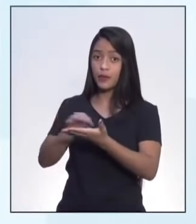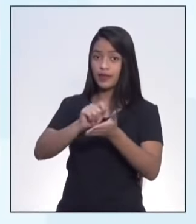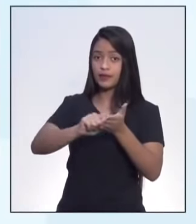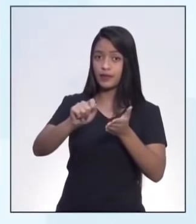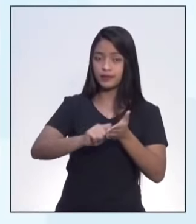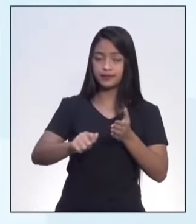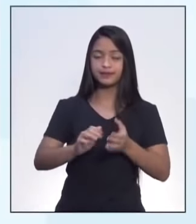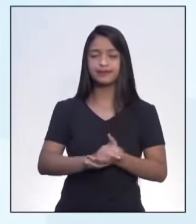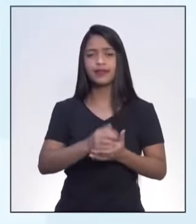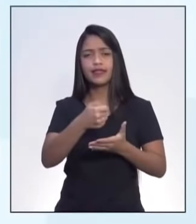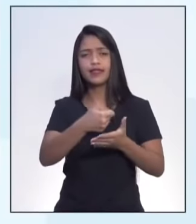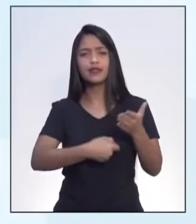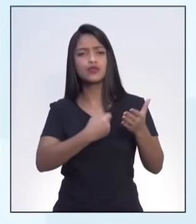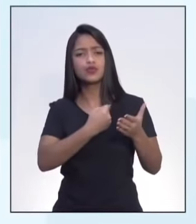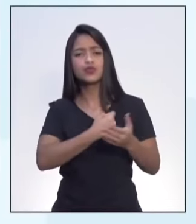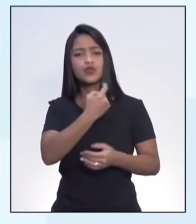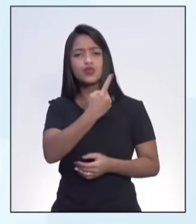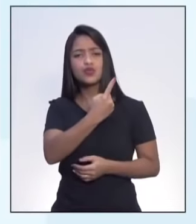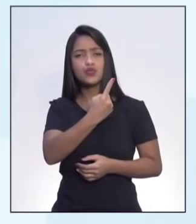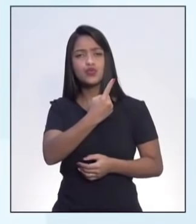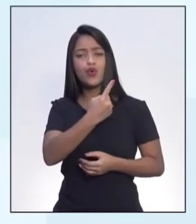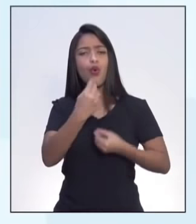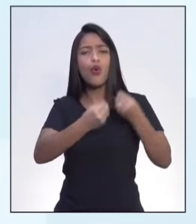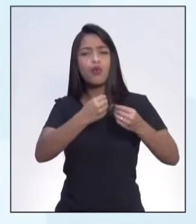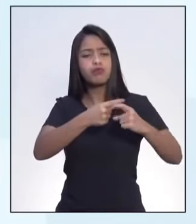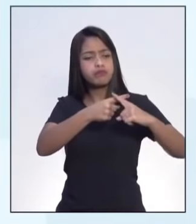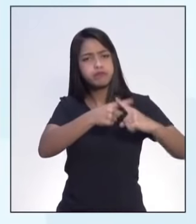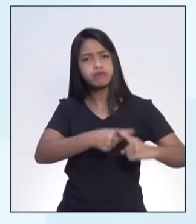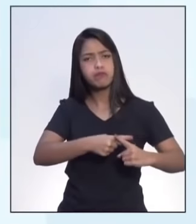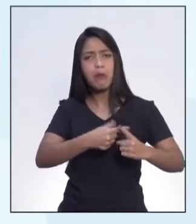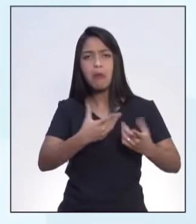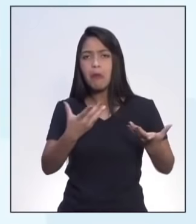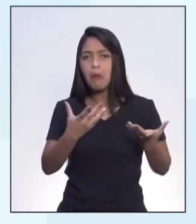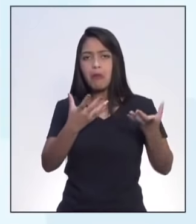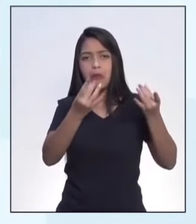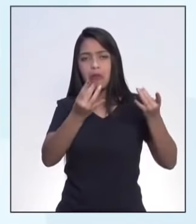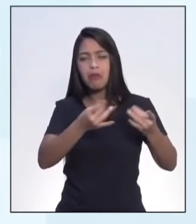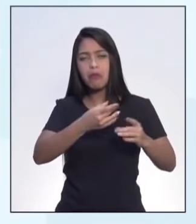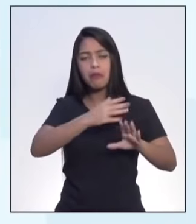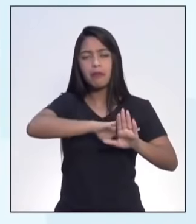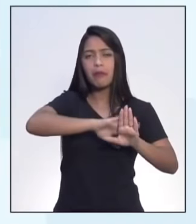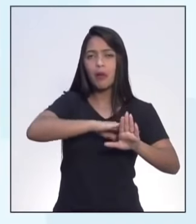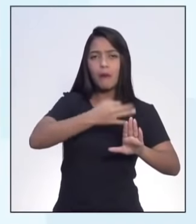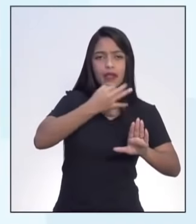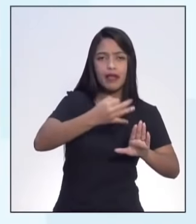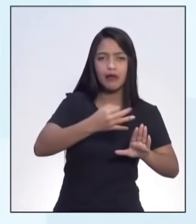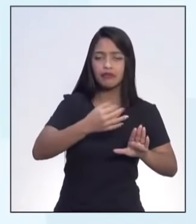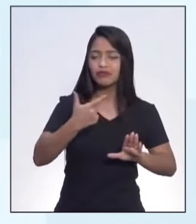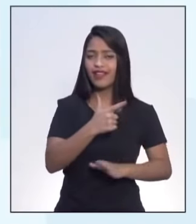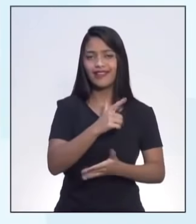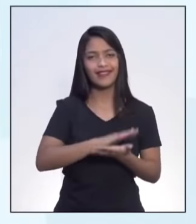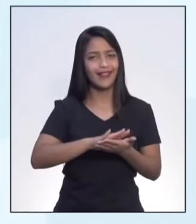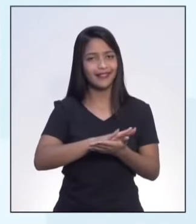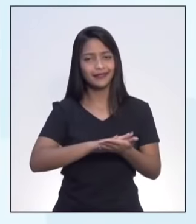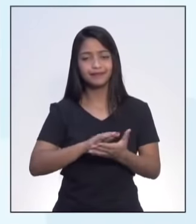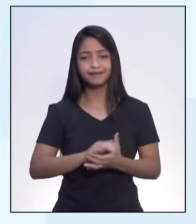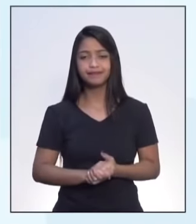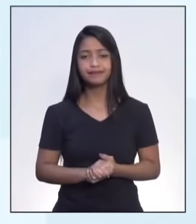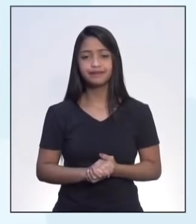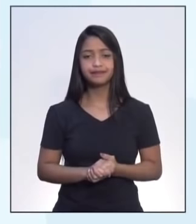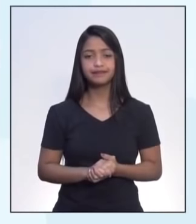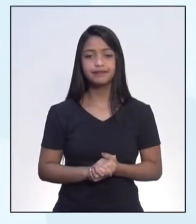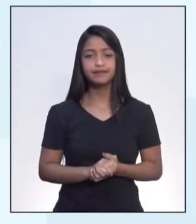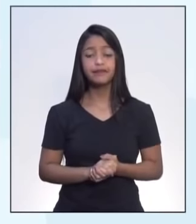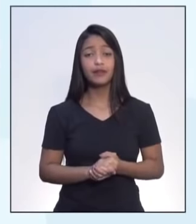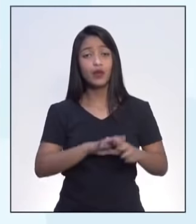na notícia, ela não foi retratada de forma alguma, né? Não teve uma opinião implícita ou explícita, não teve uma caracterização. O Esporte Clube